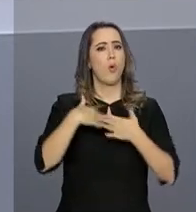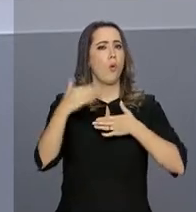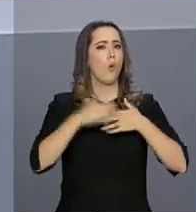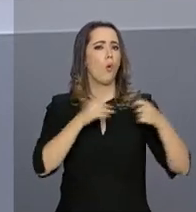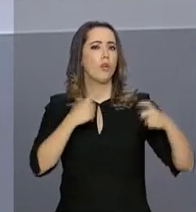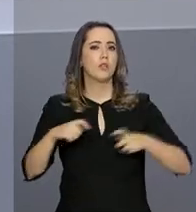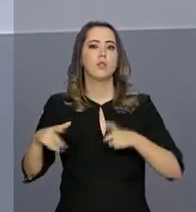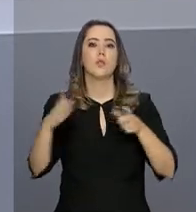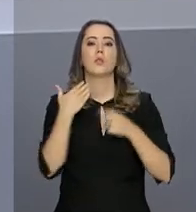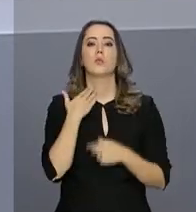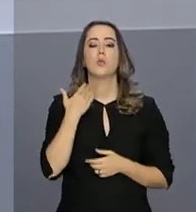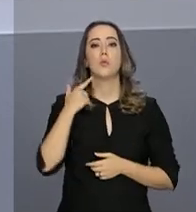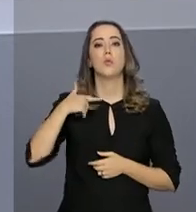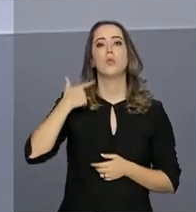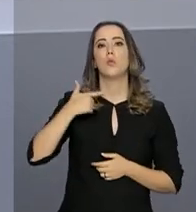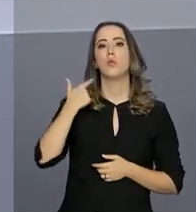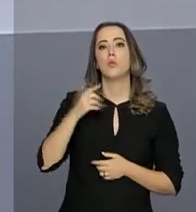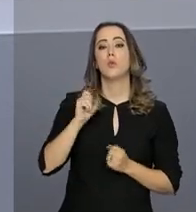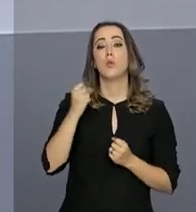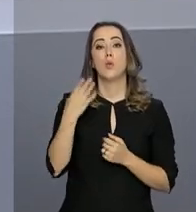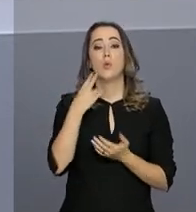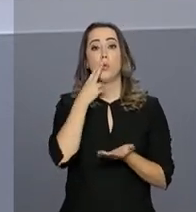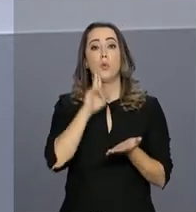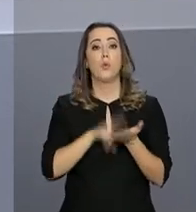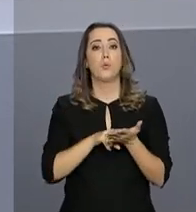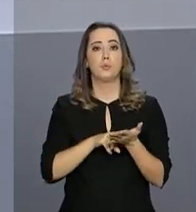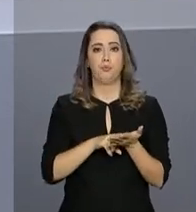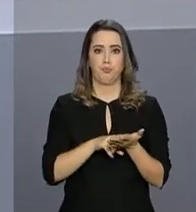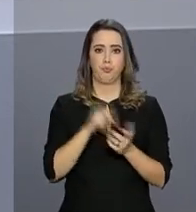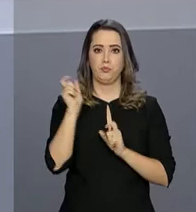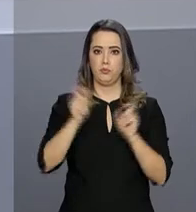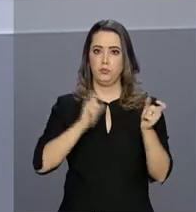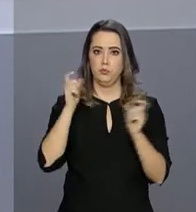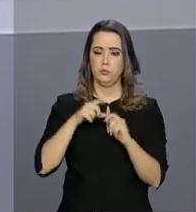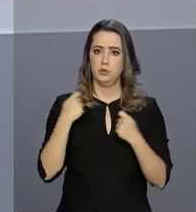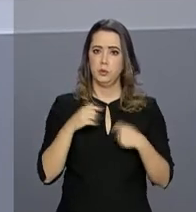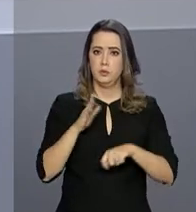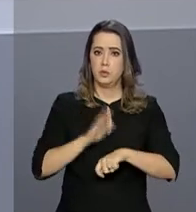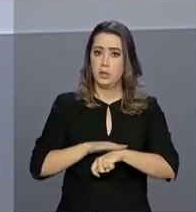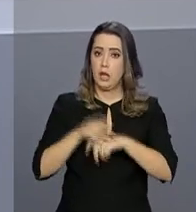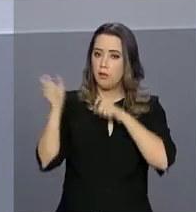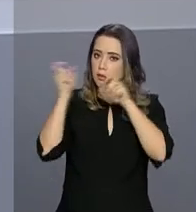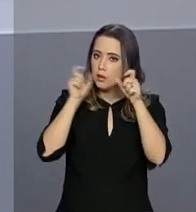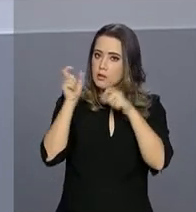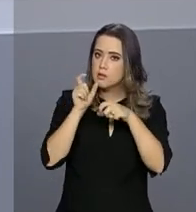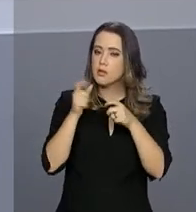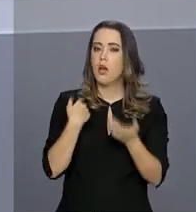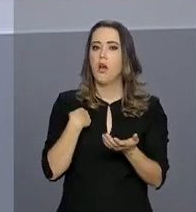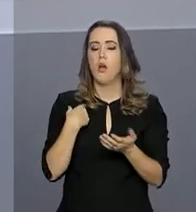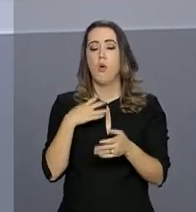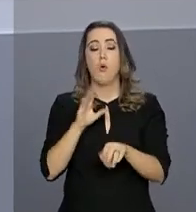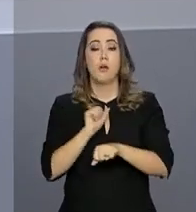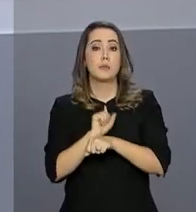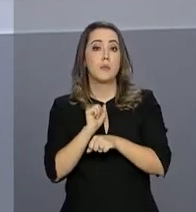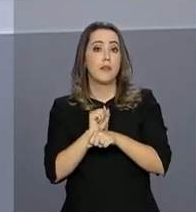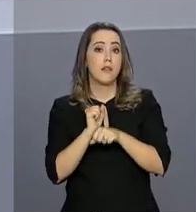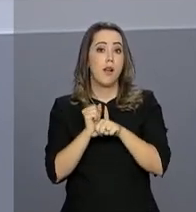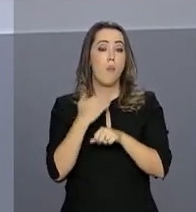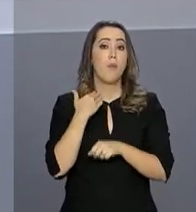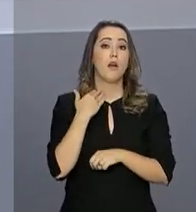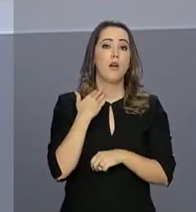agência bancária área casa lotérica ou agência dos correios o participante deve ter atenção com o prazo de compensação bancária